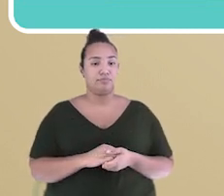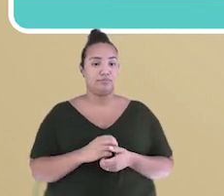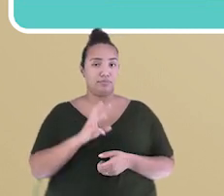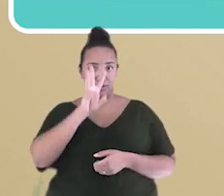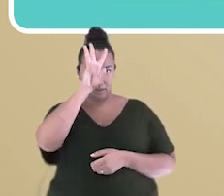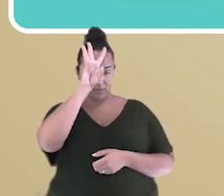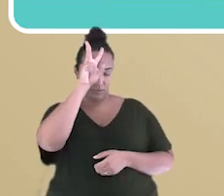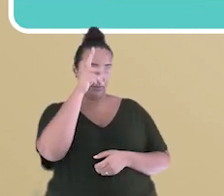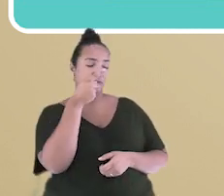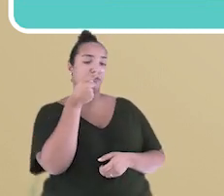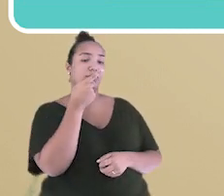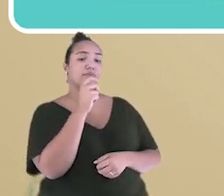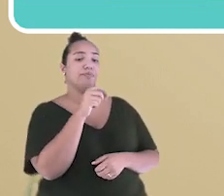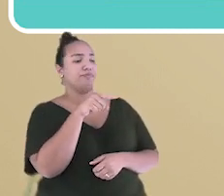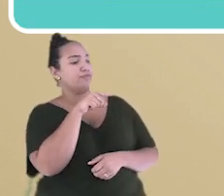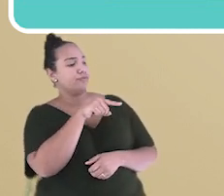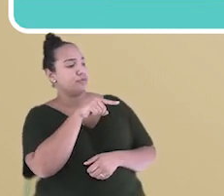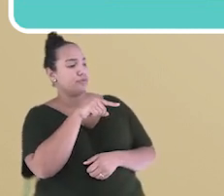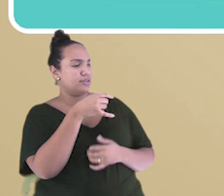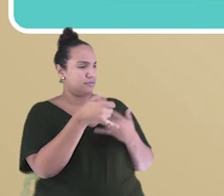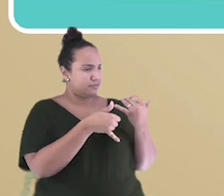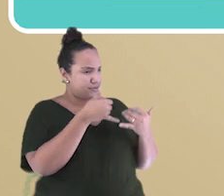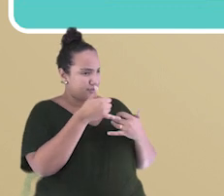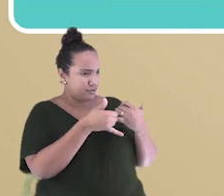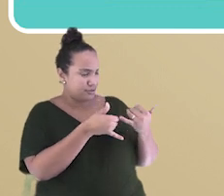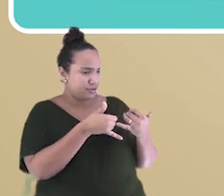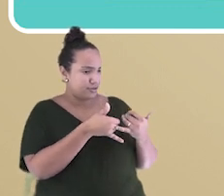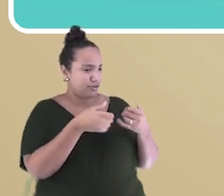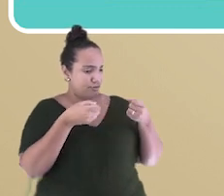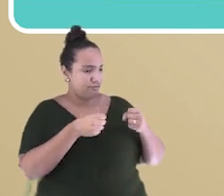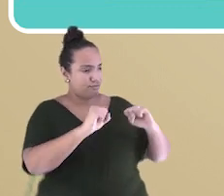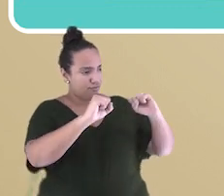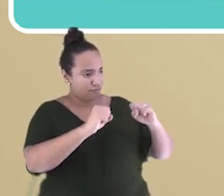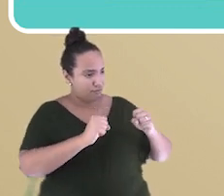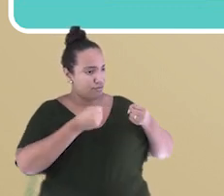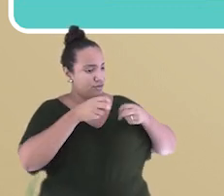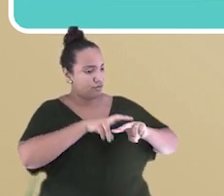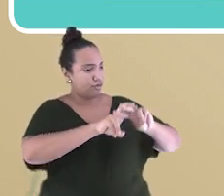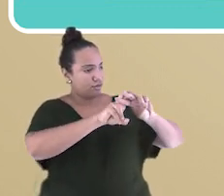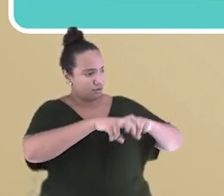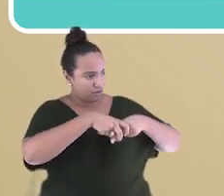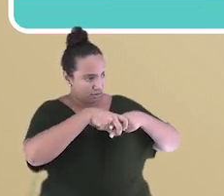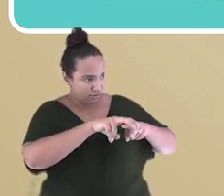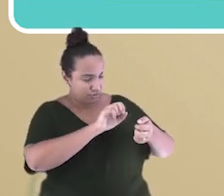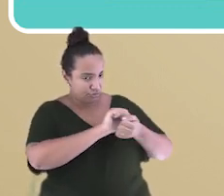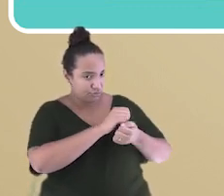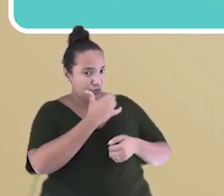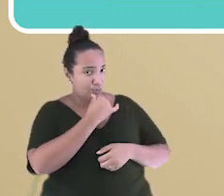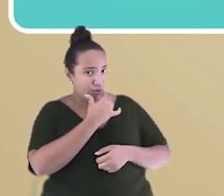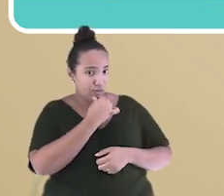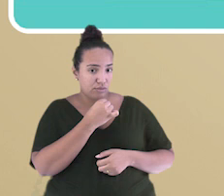Cebolinha fala para Magali: você estava brincando de balanço com Cascão? Magali